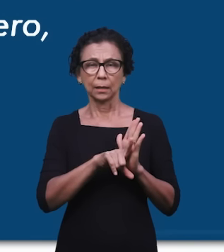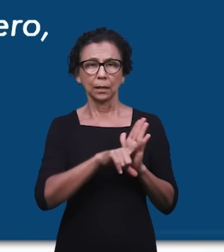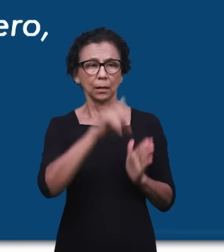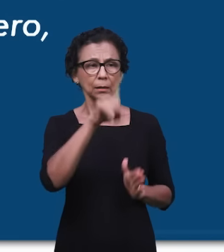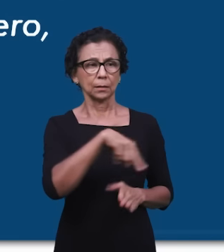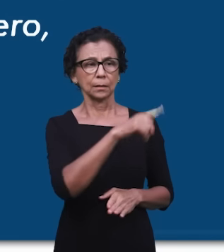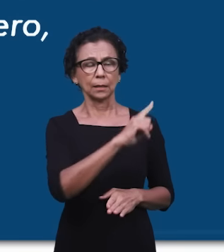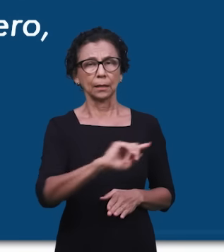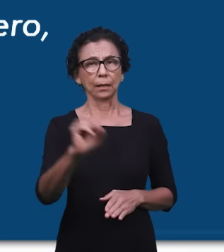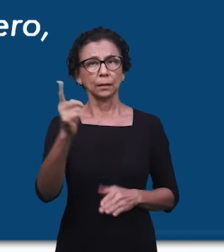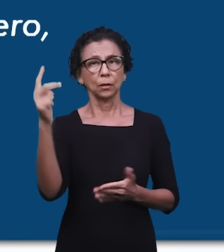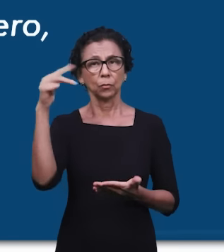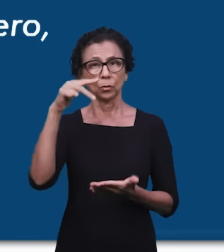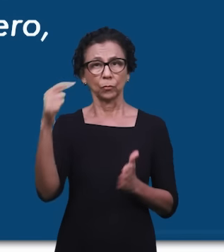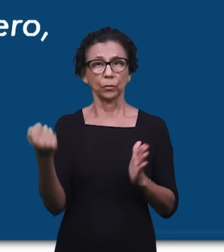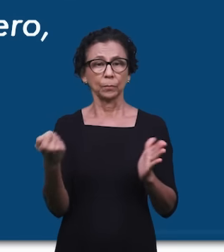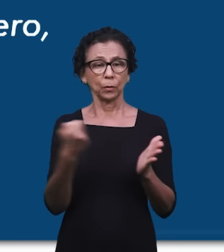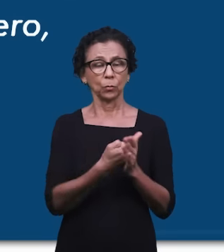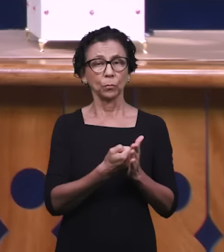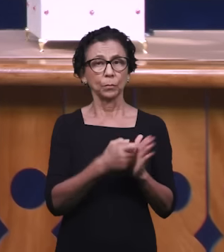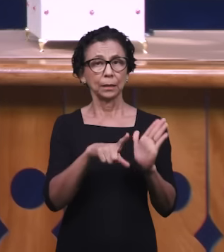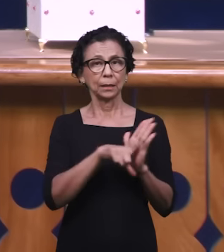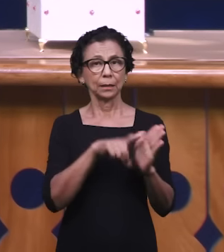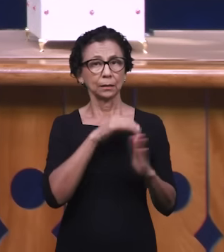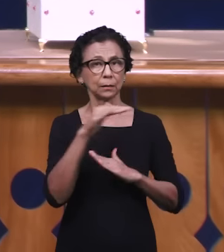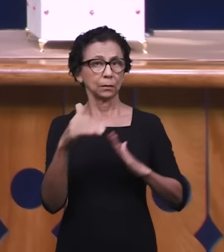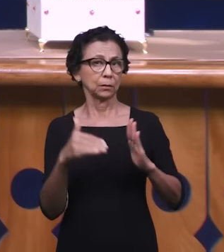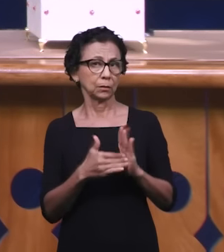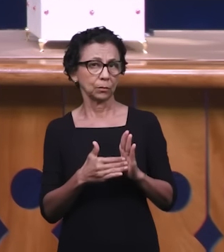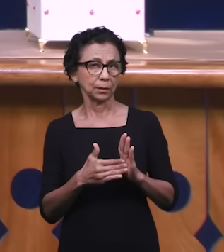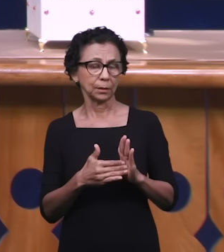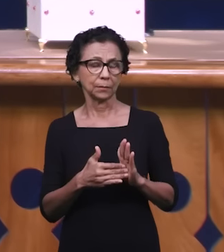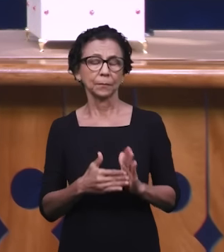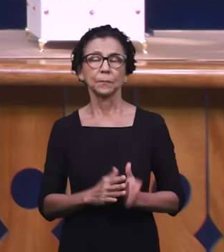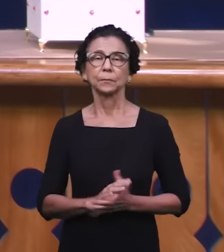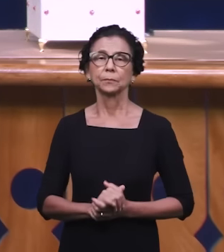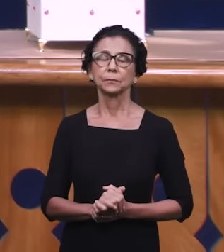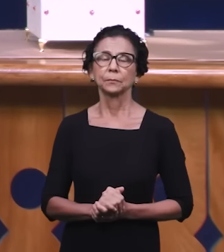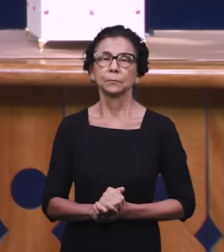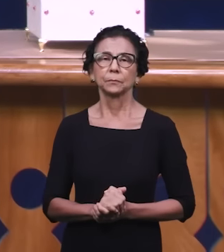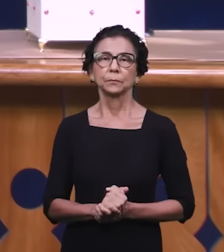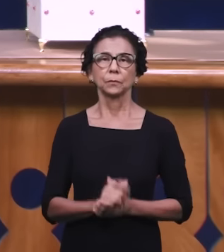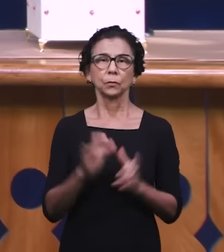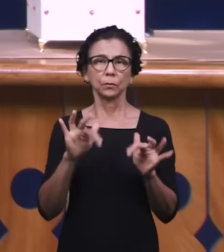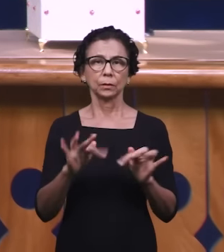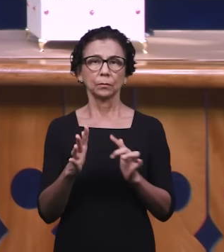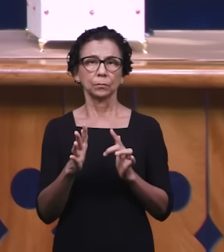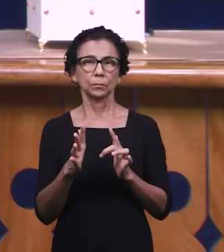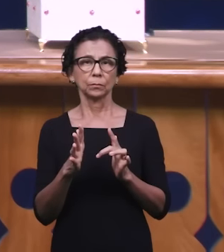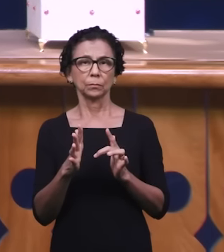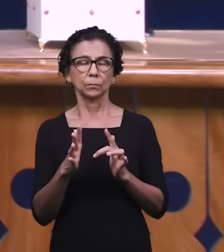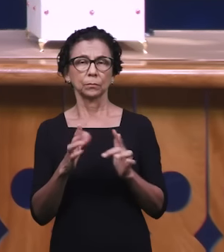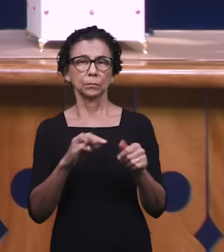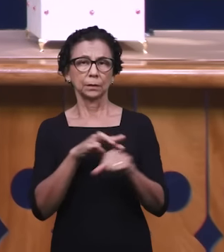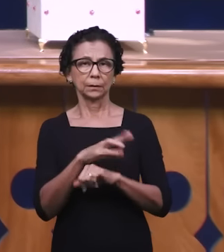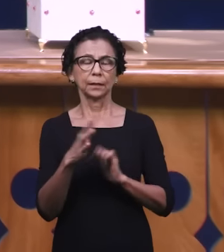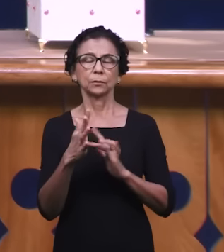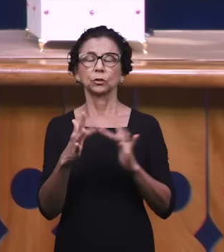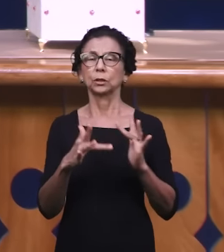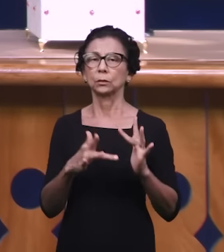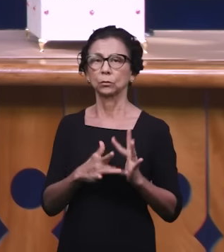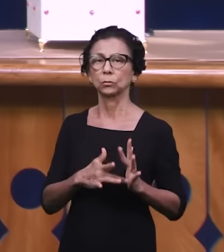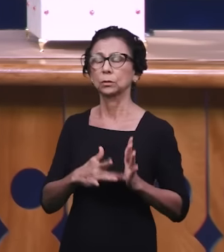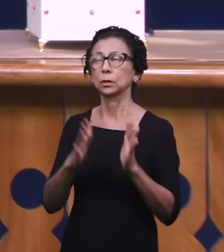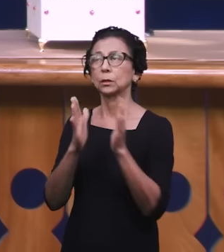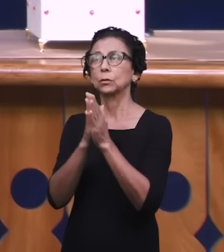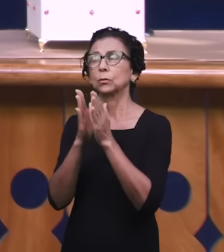do seu ministério, ele faz aquela oração, ele ora ao Pai e diz assim, Senhor Pai, se possível, passa de mim